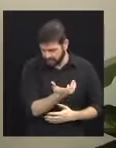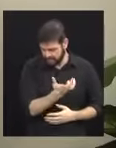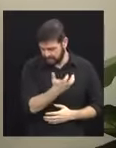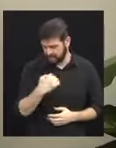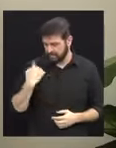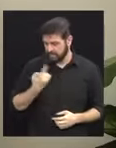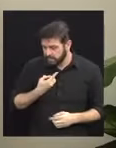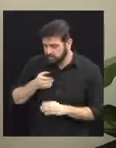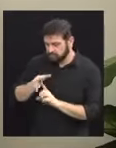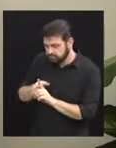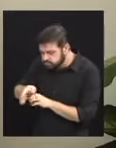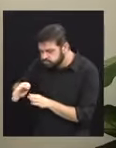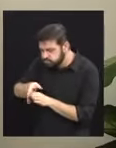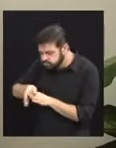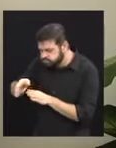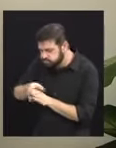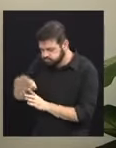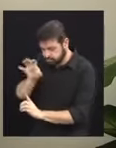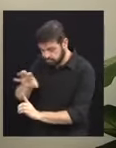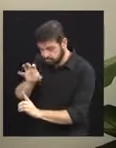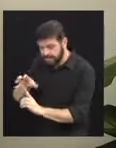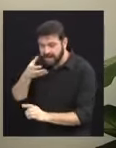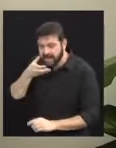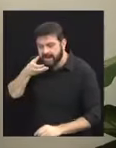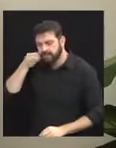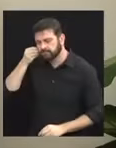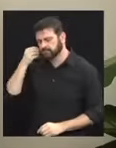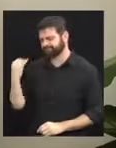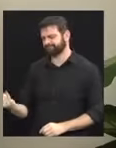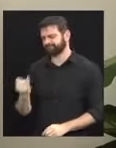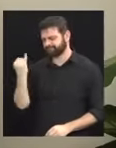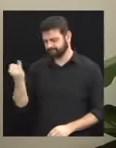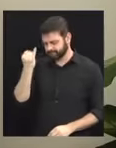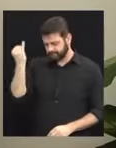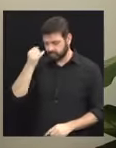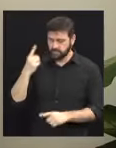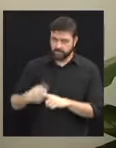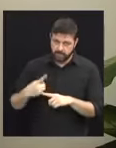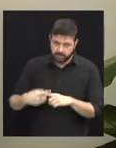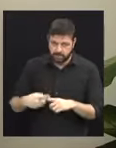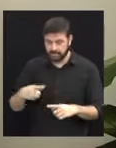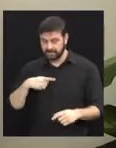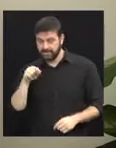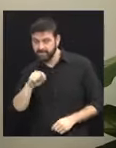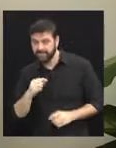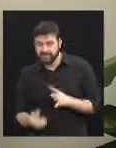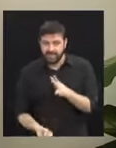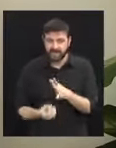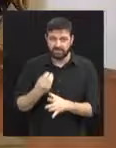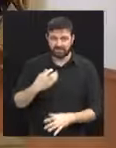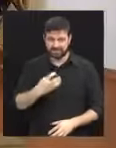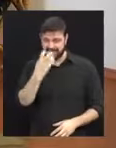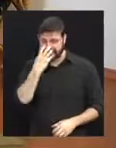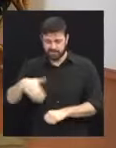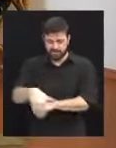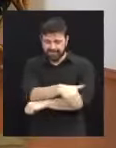preferência, mas que a adoção era muito importante por conta da situação desses animais na